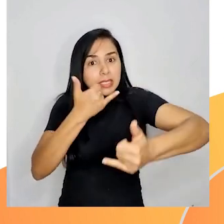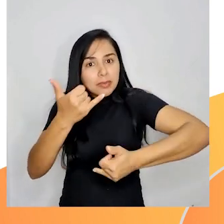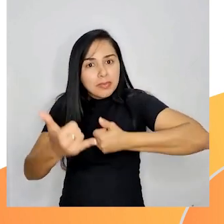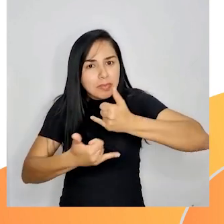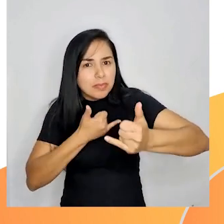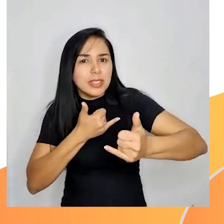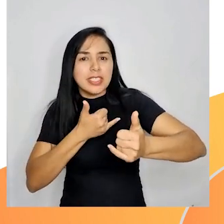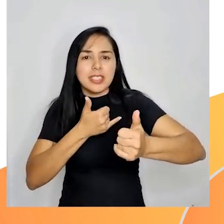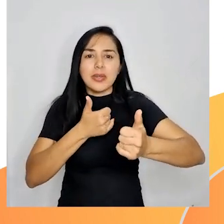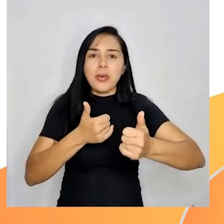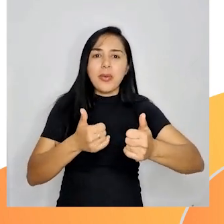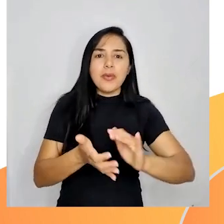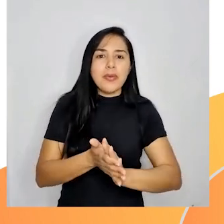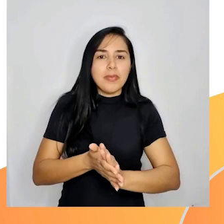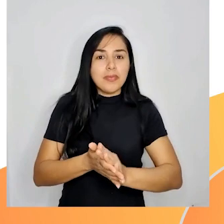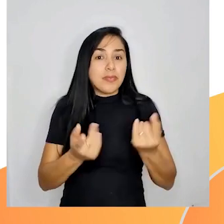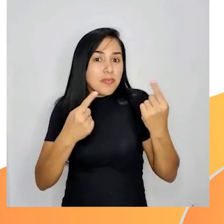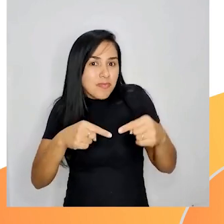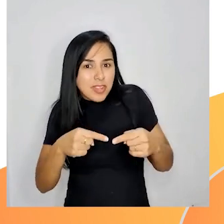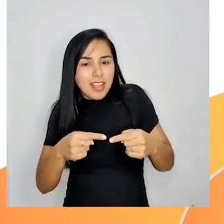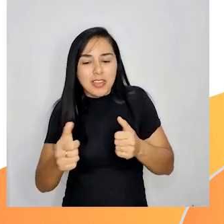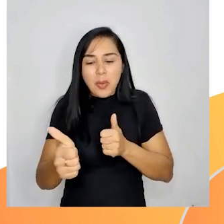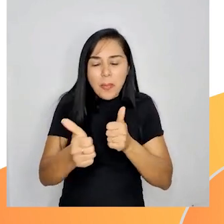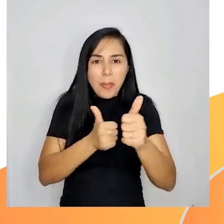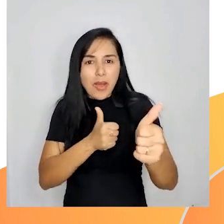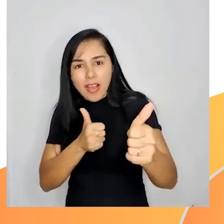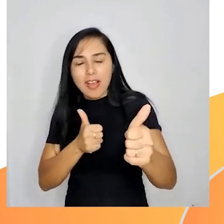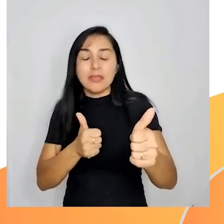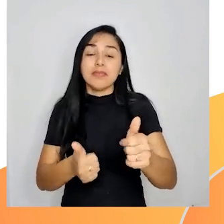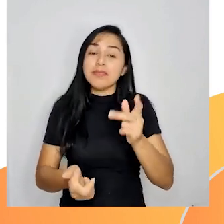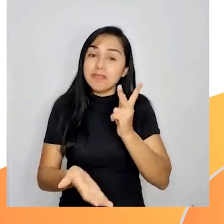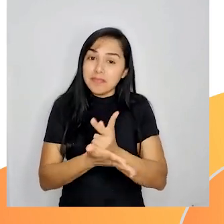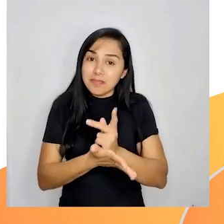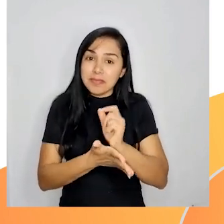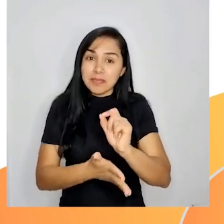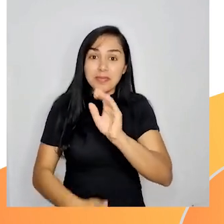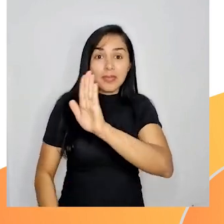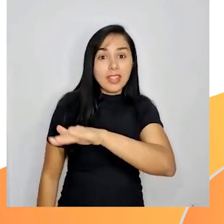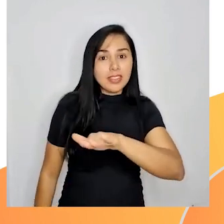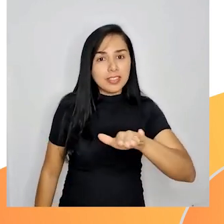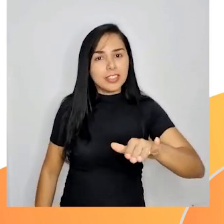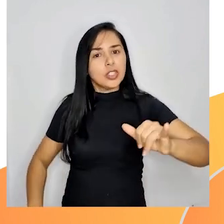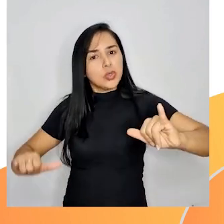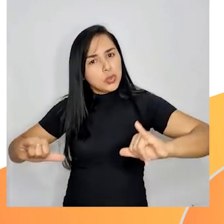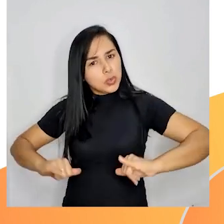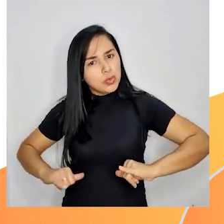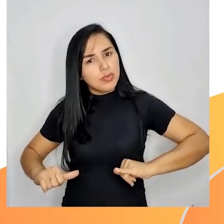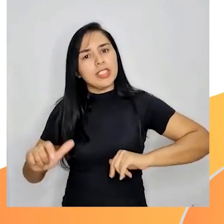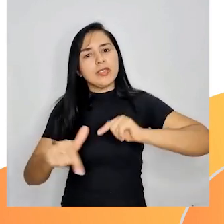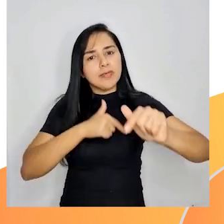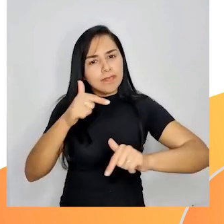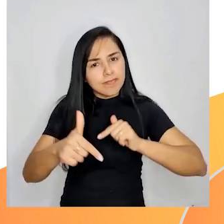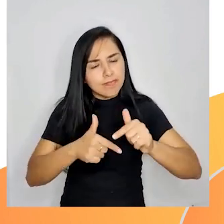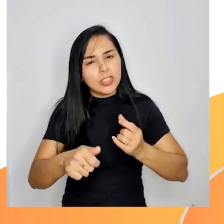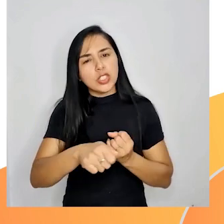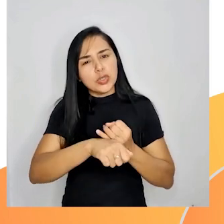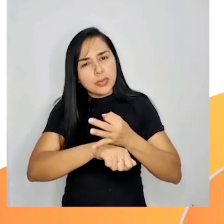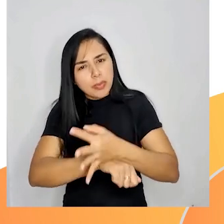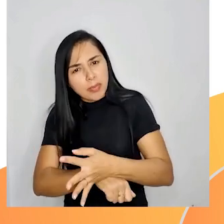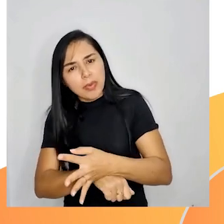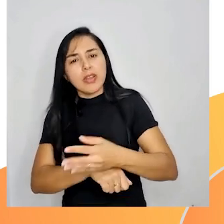mesmo ali diante de um trabalho árduo, mesmo ali diante de um abuso, de uma exploração, eles ainda, dentro